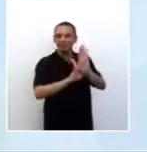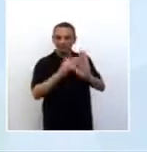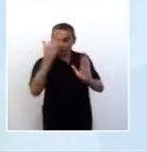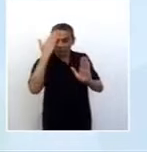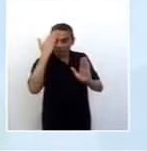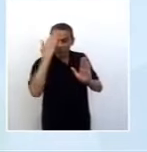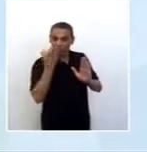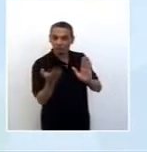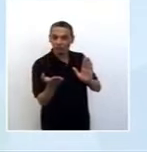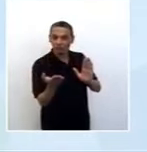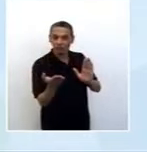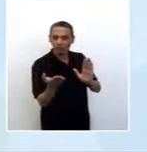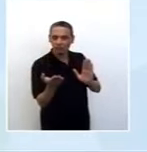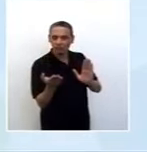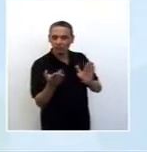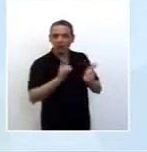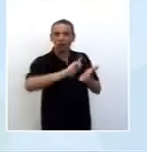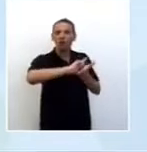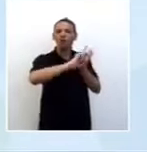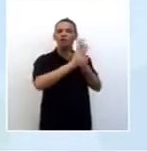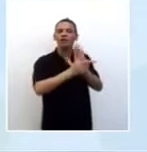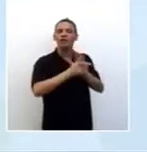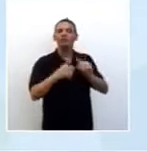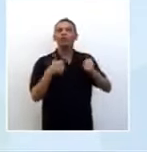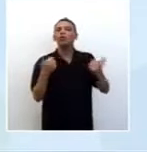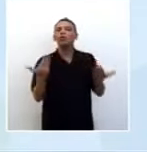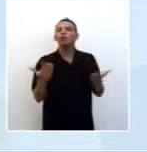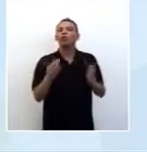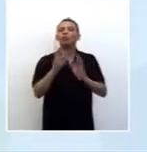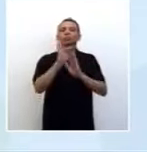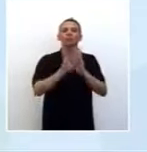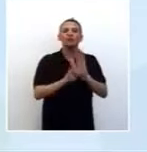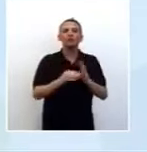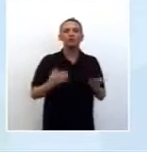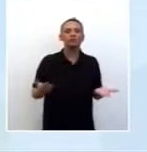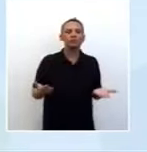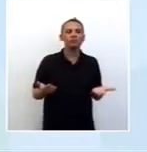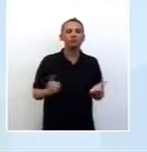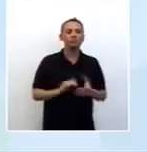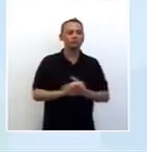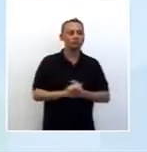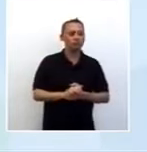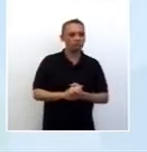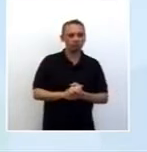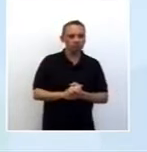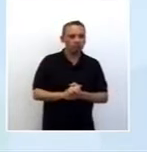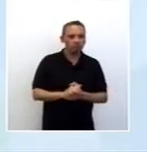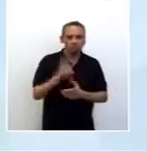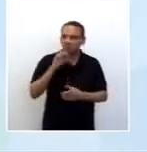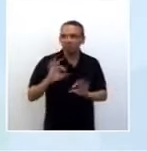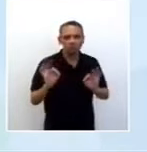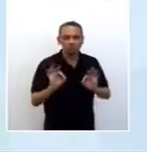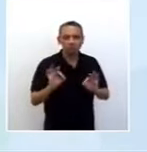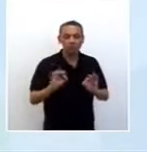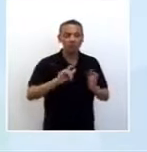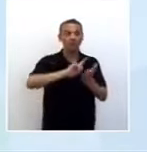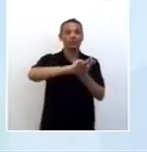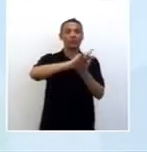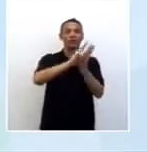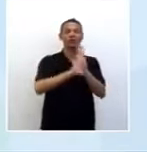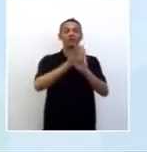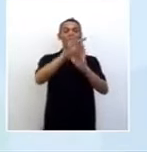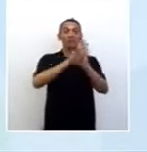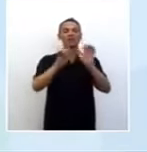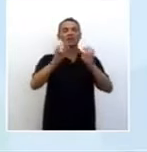qual é A que gênero textual que é e ainda não deu O que é um texto informativo